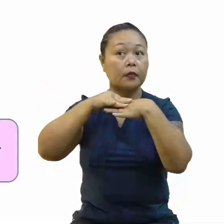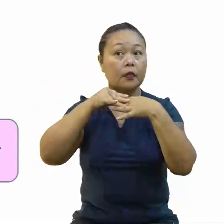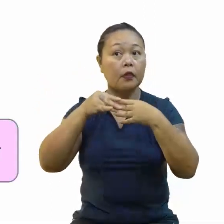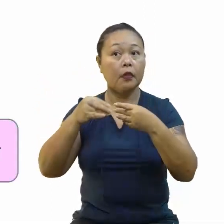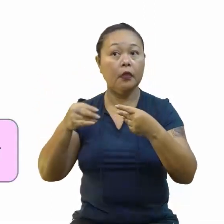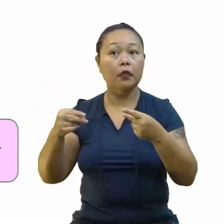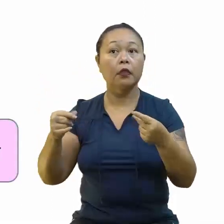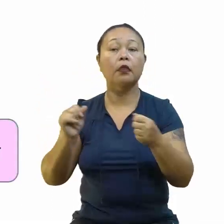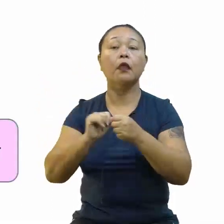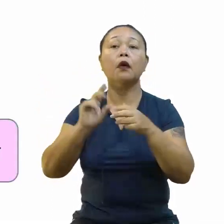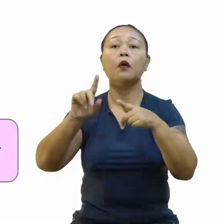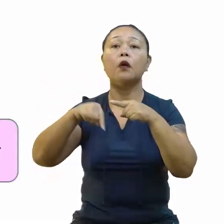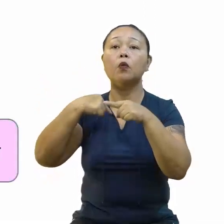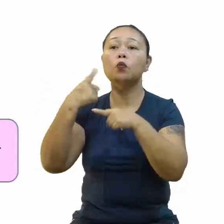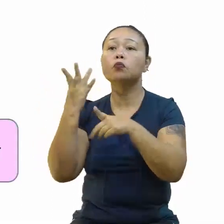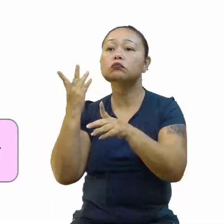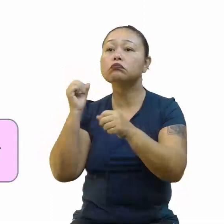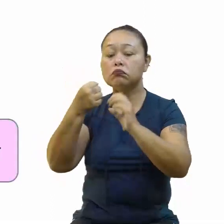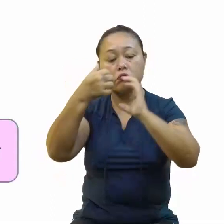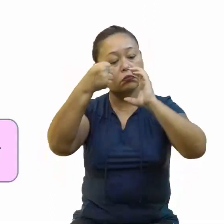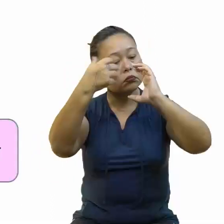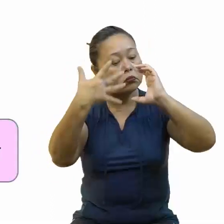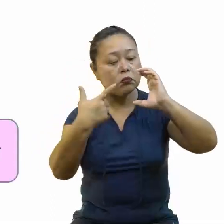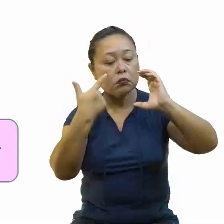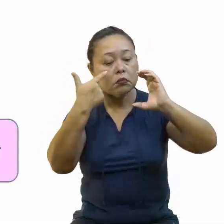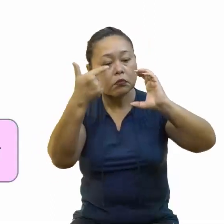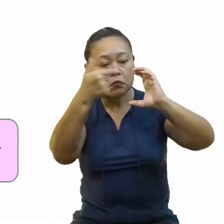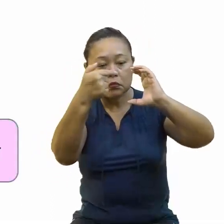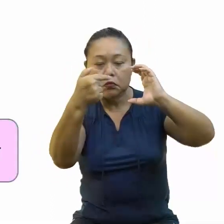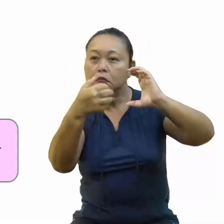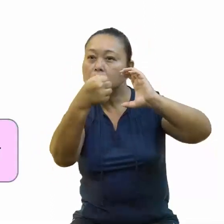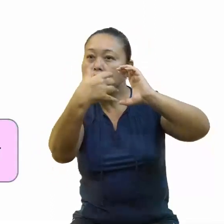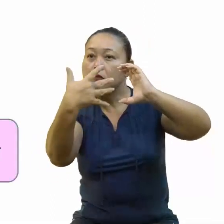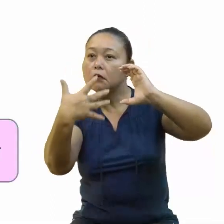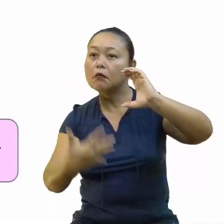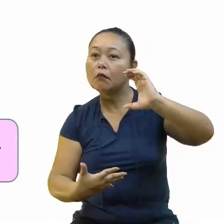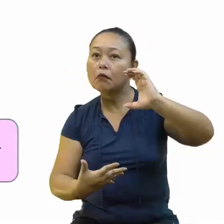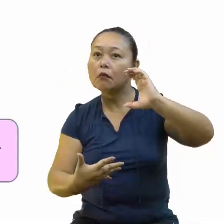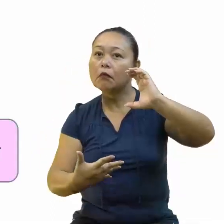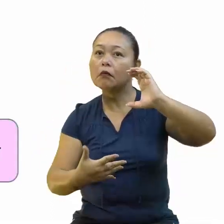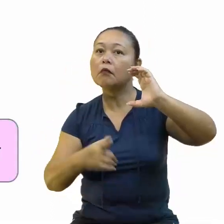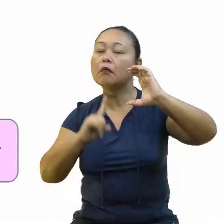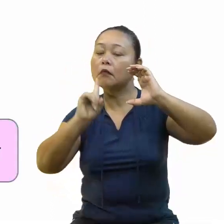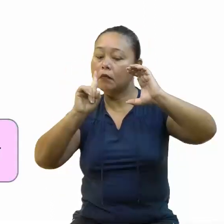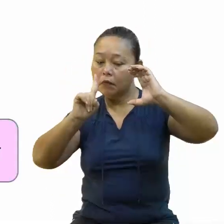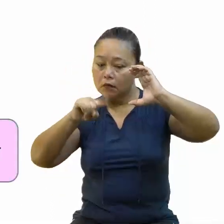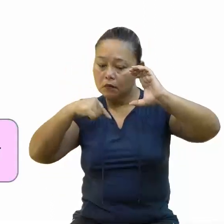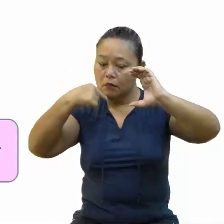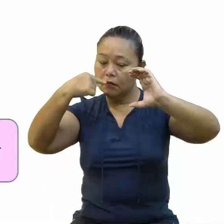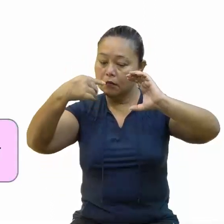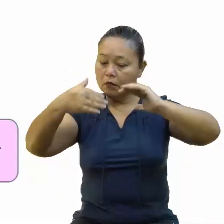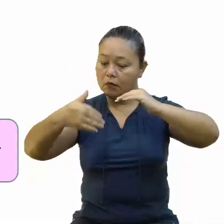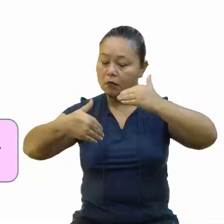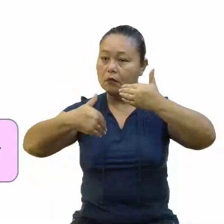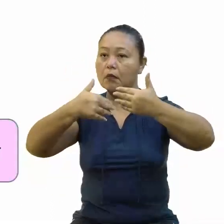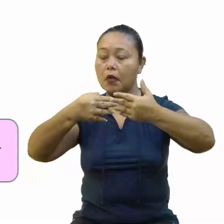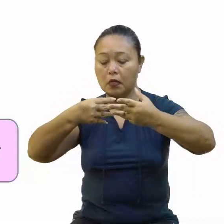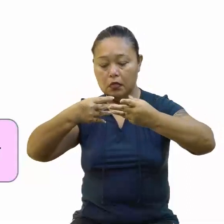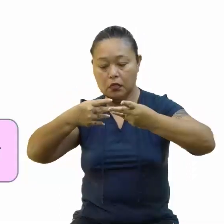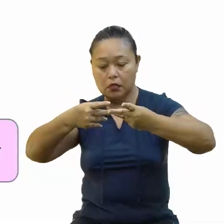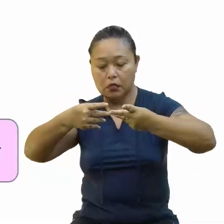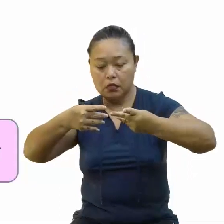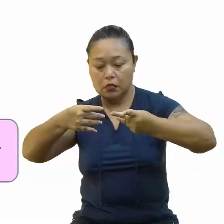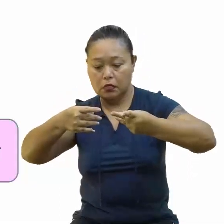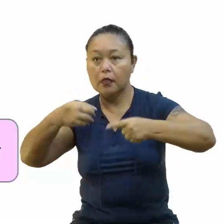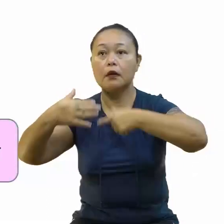nós identificamos as características, né? Que ela tem uma deterioração progressiva.